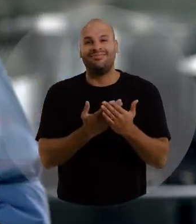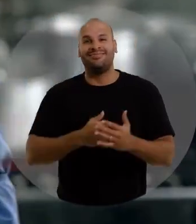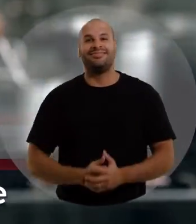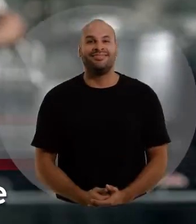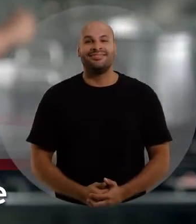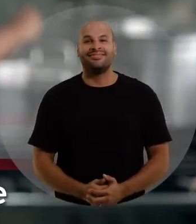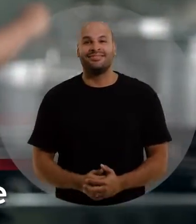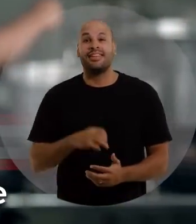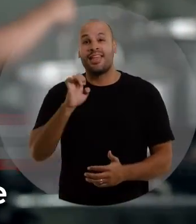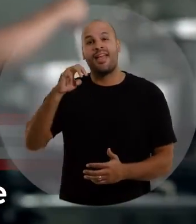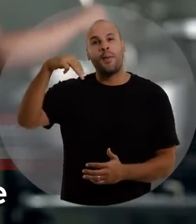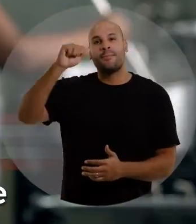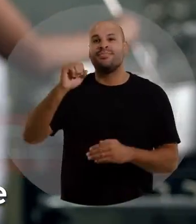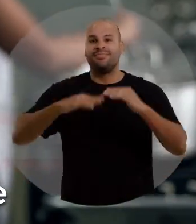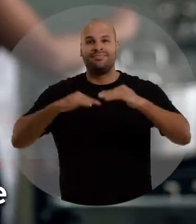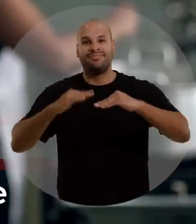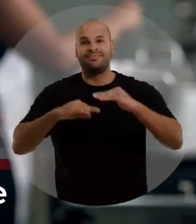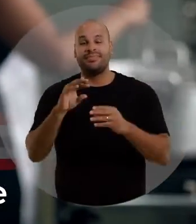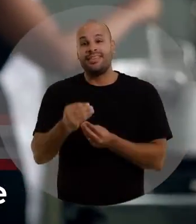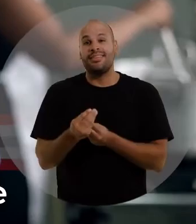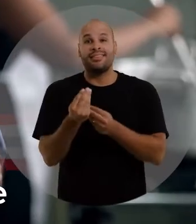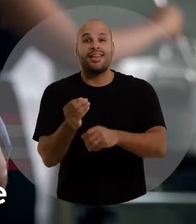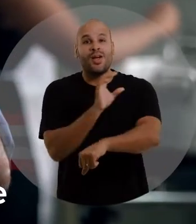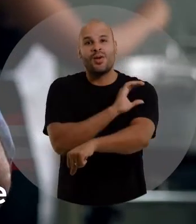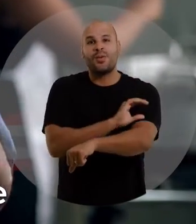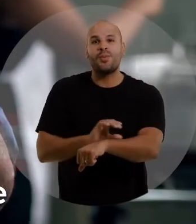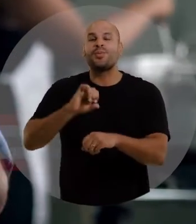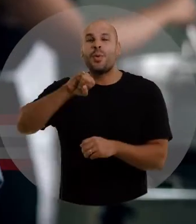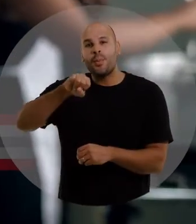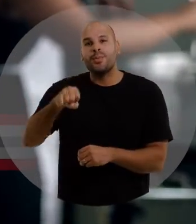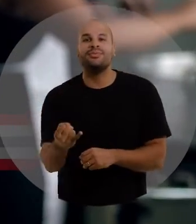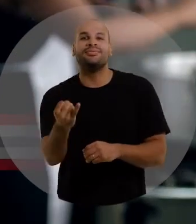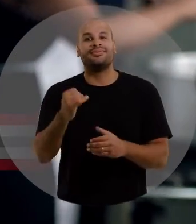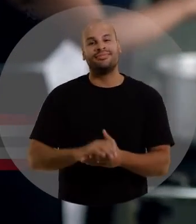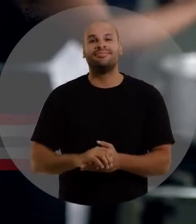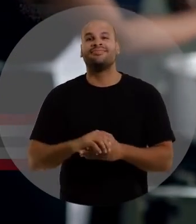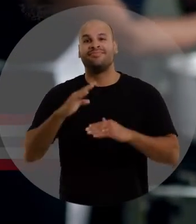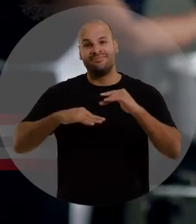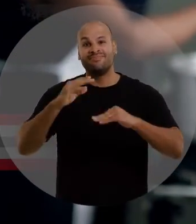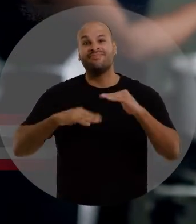grau de instrução. Os IEMAs vocacionais oferecem uma infinidade de cursos